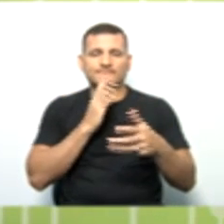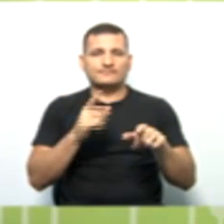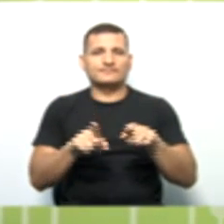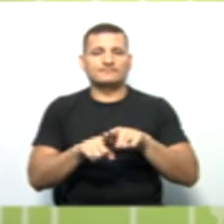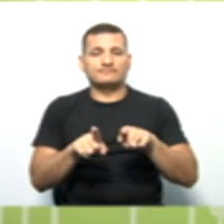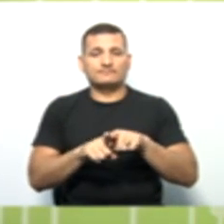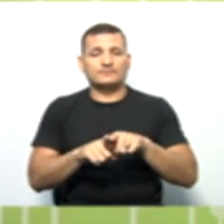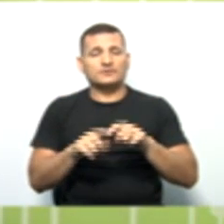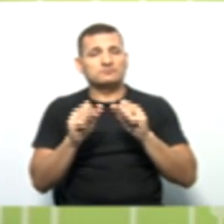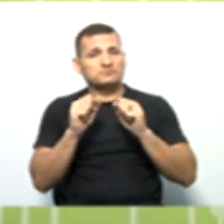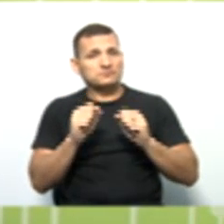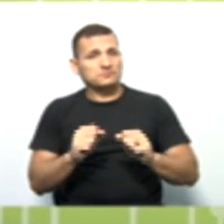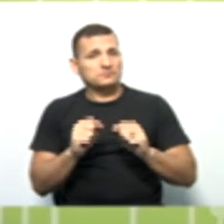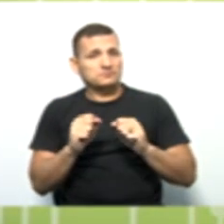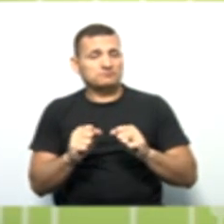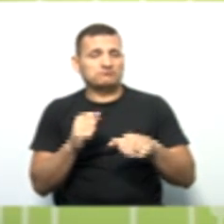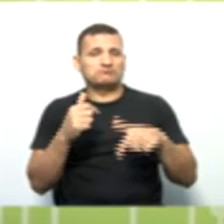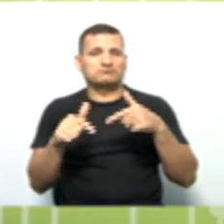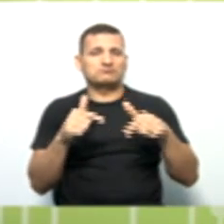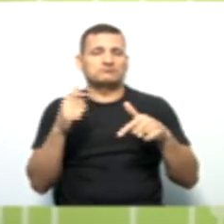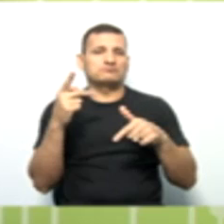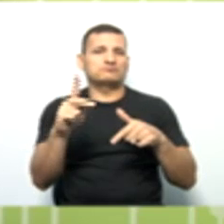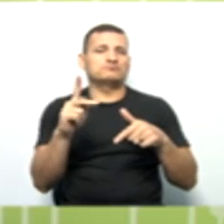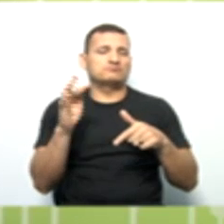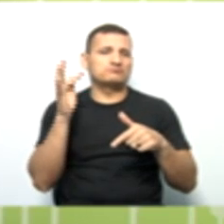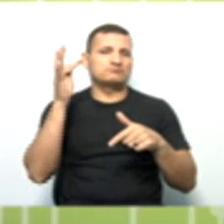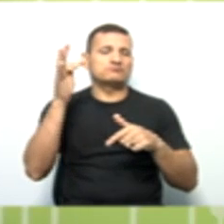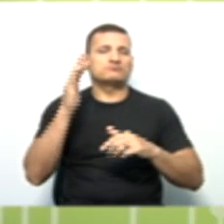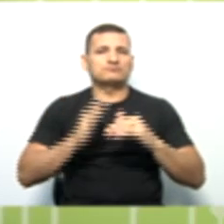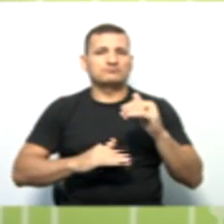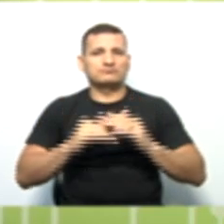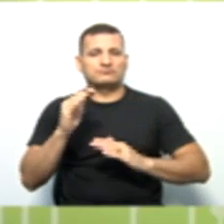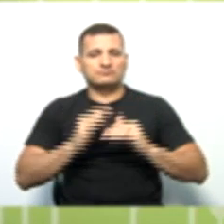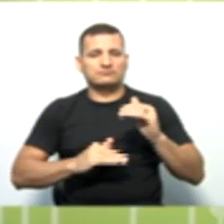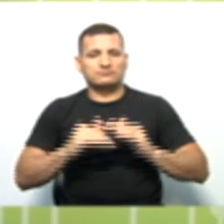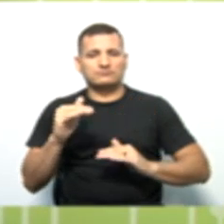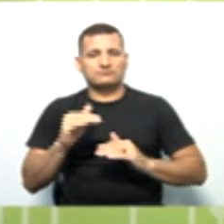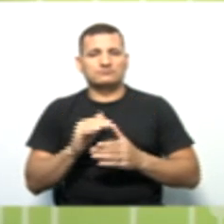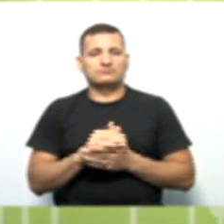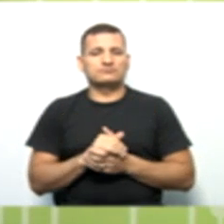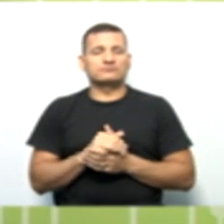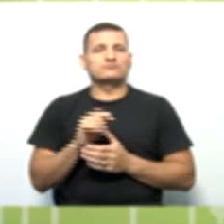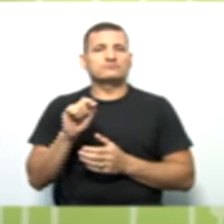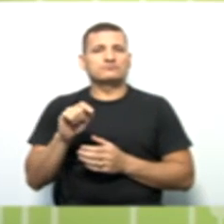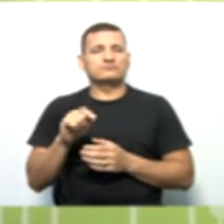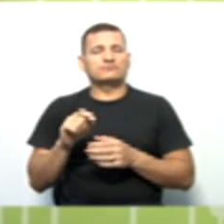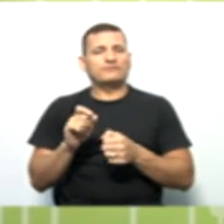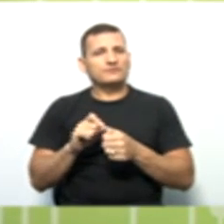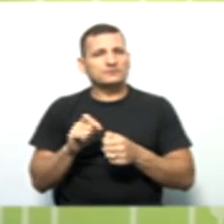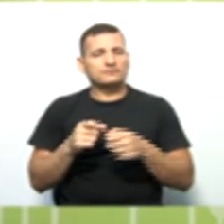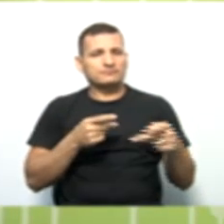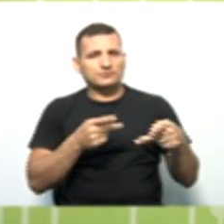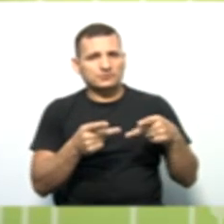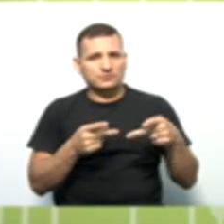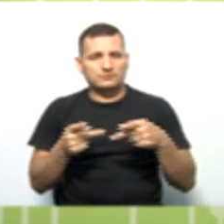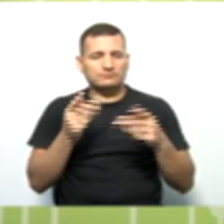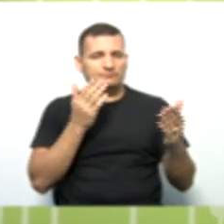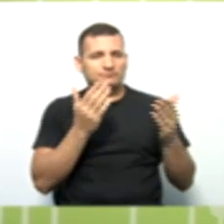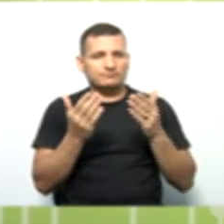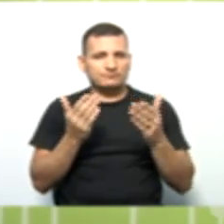que seja uma atividade sua profissionalmente ali no futuro, essa parte de projetar e